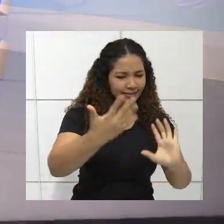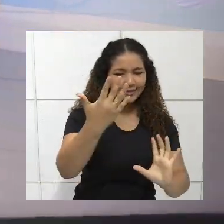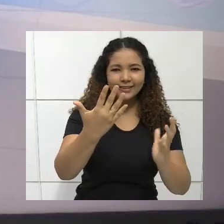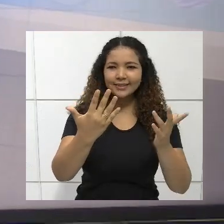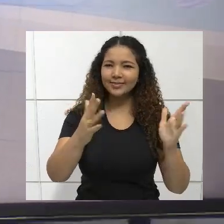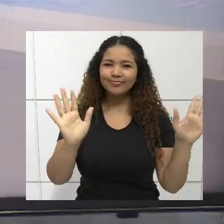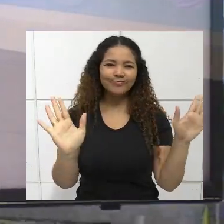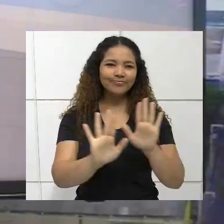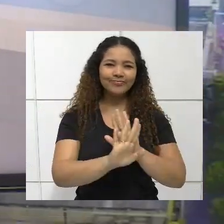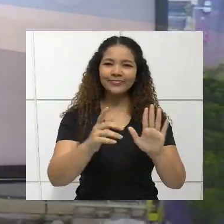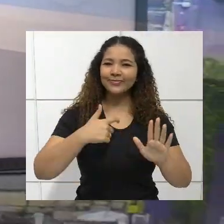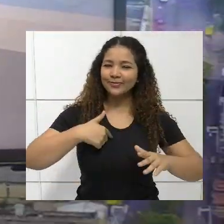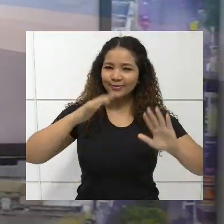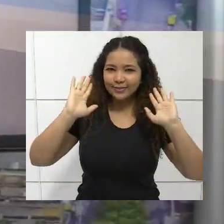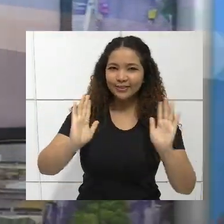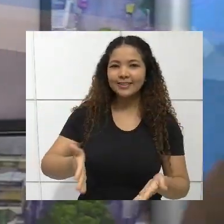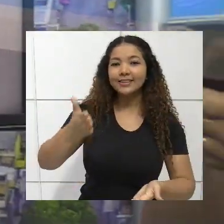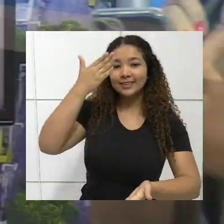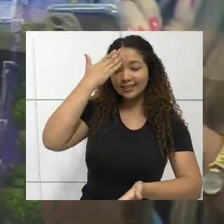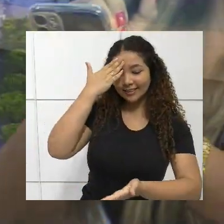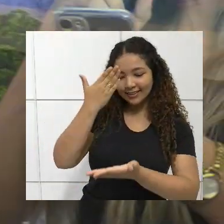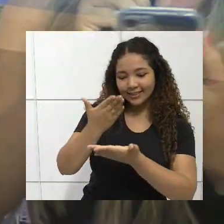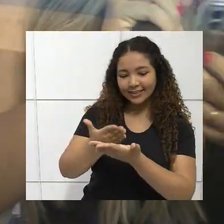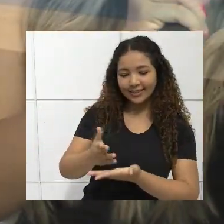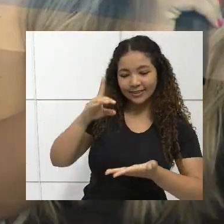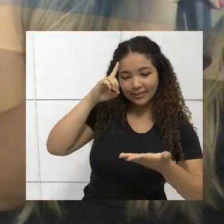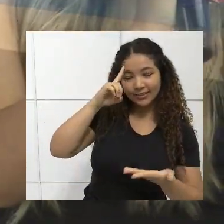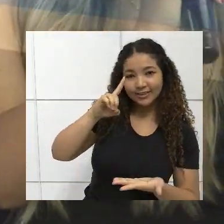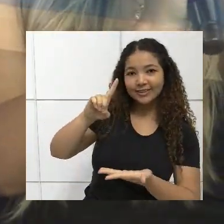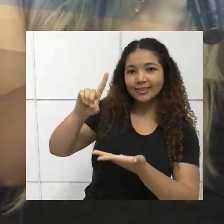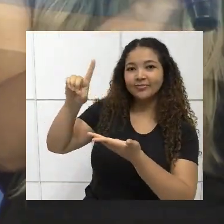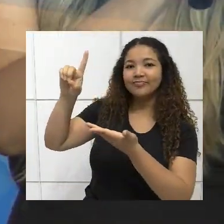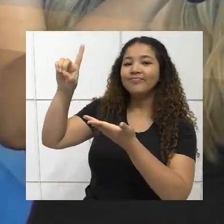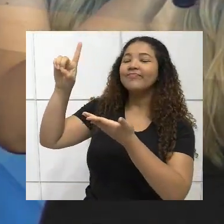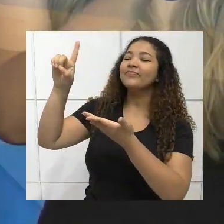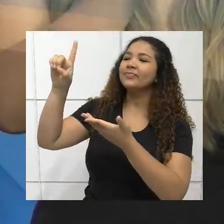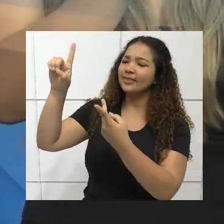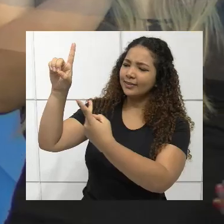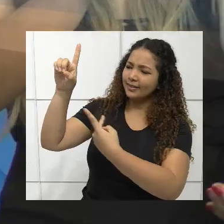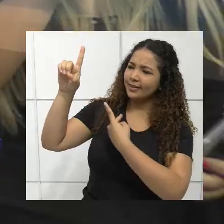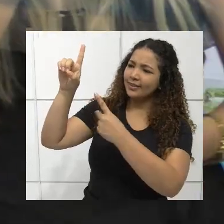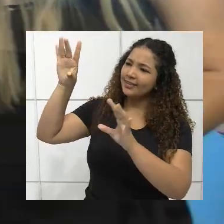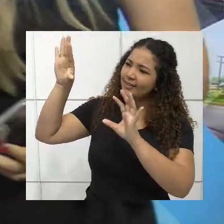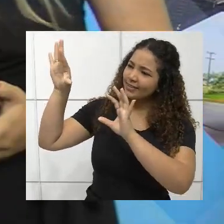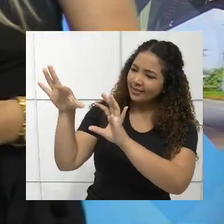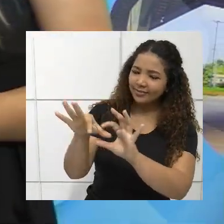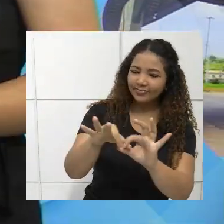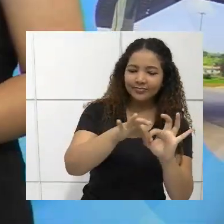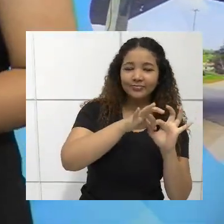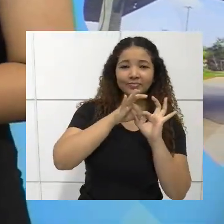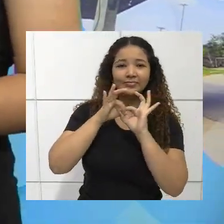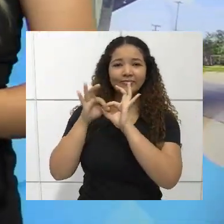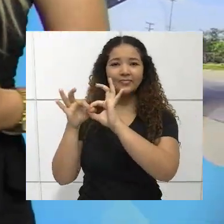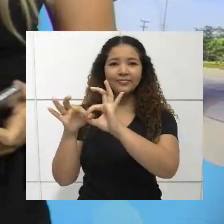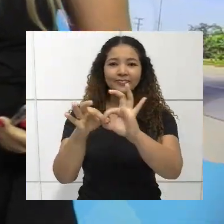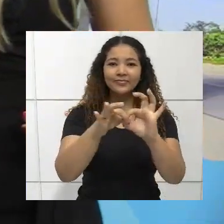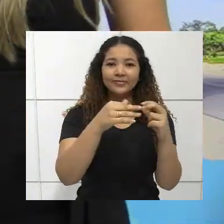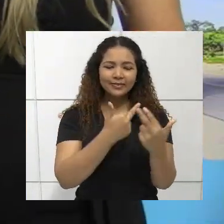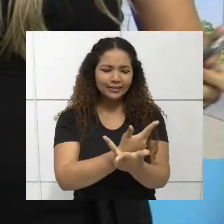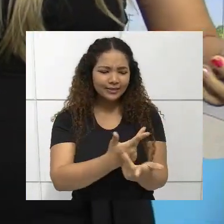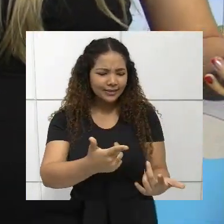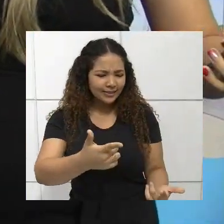ver fenômenos para crer em ti. Não troco nossa